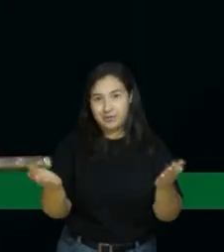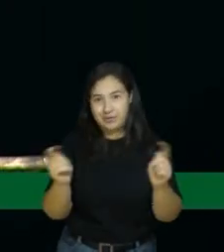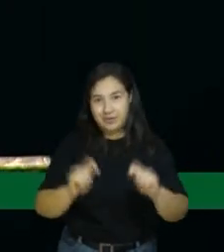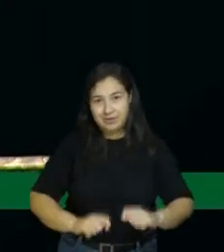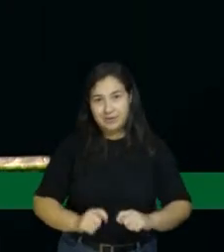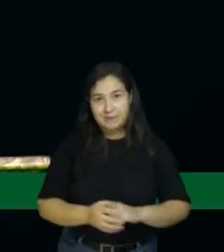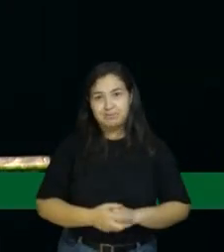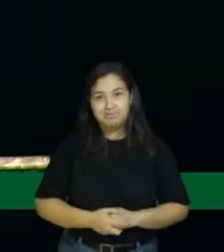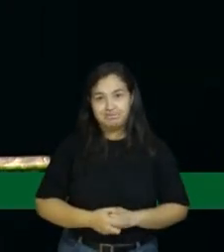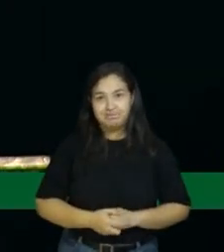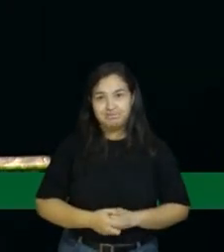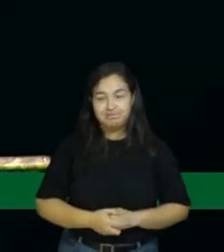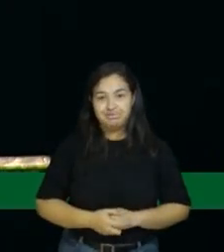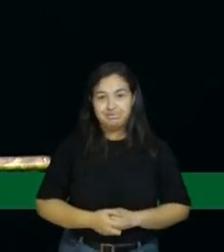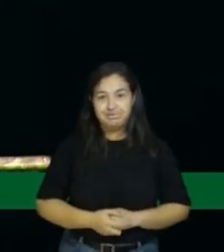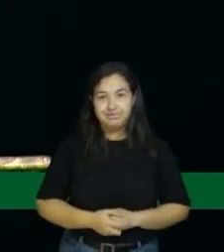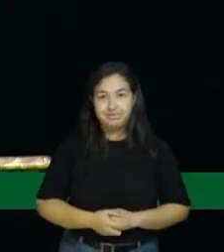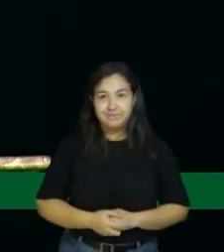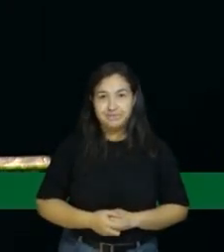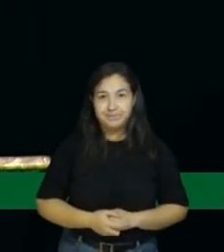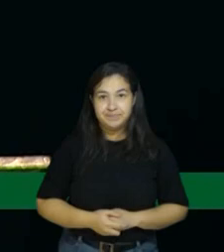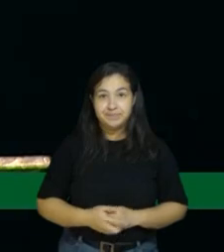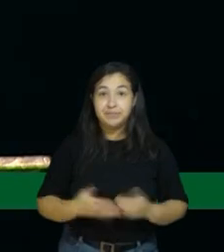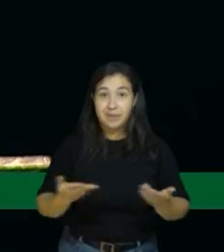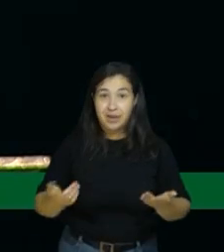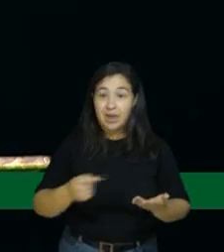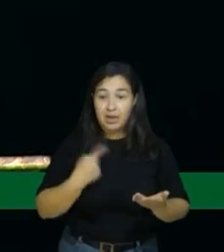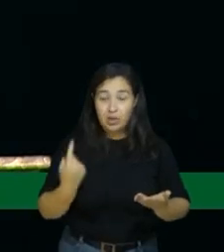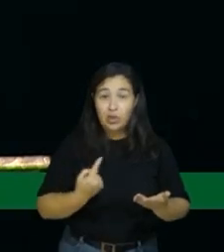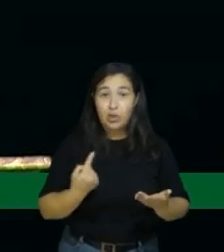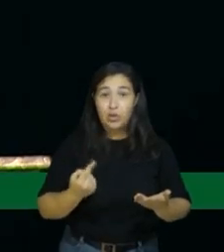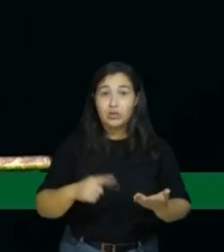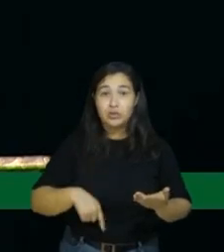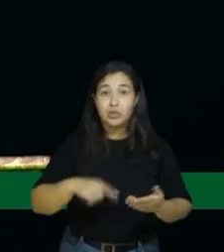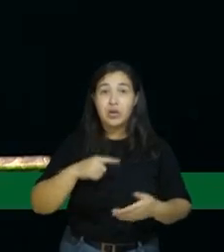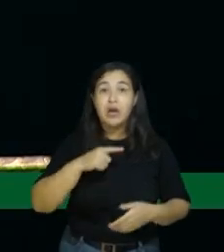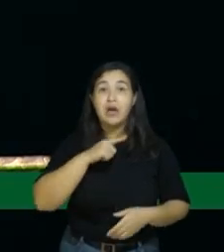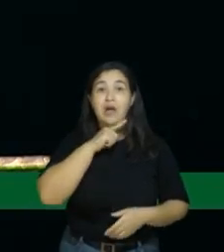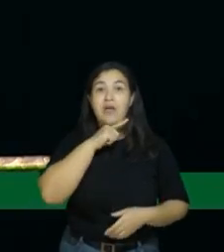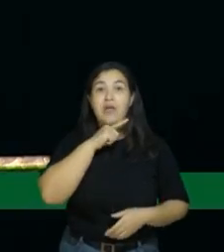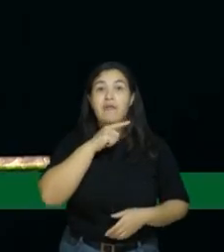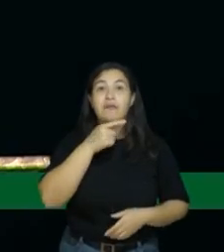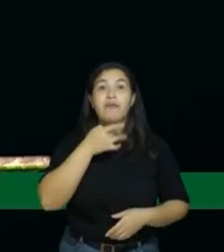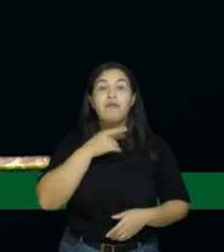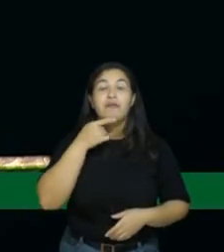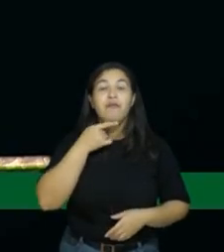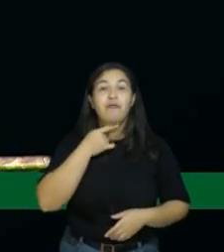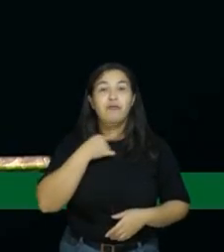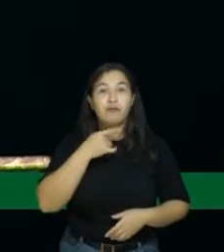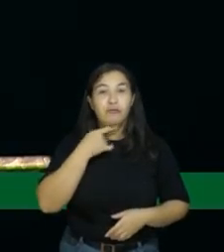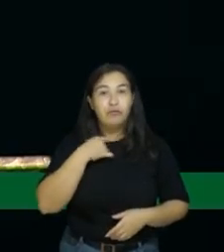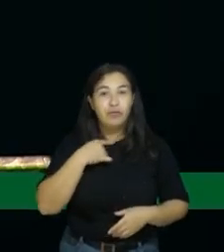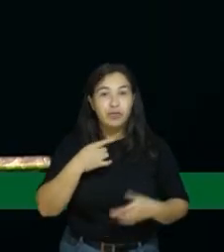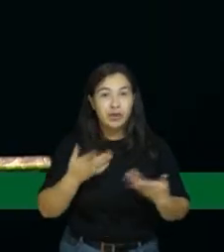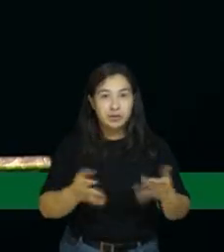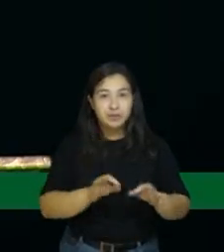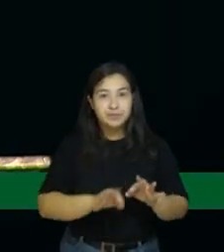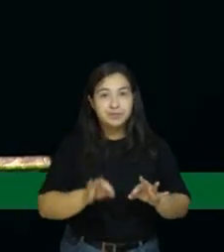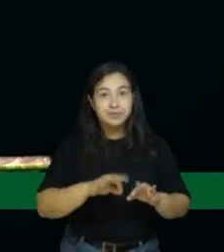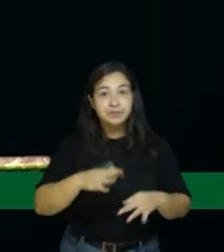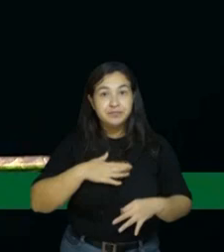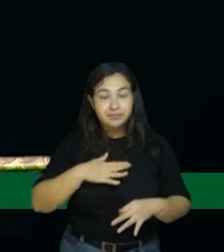nossos prefeitos e prefeitas esse é o nosso grande intuito do Instituto eu tenho muita honra de ser a